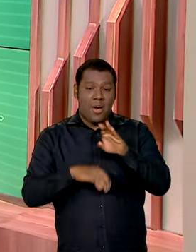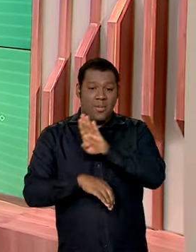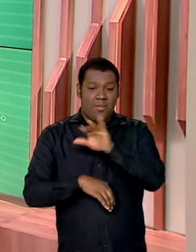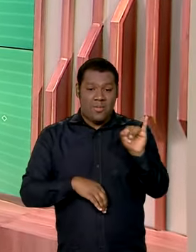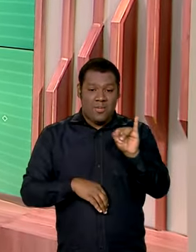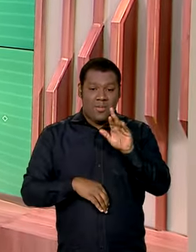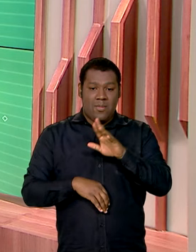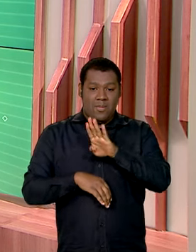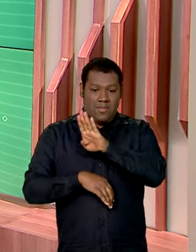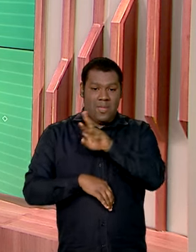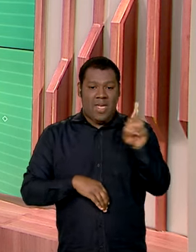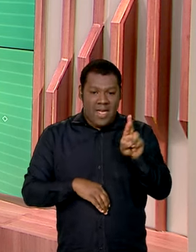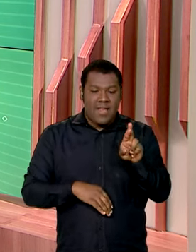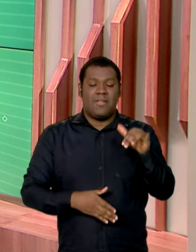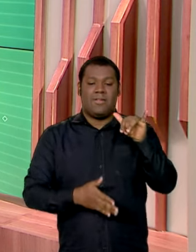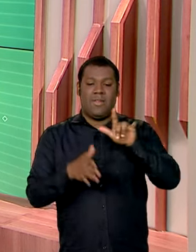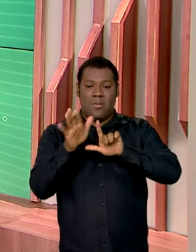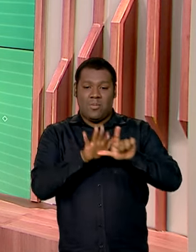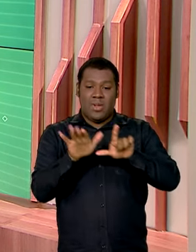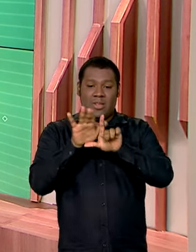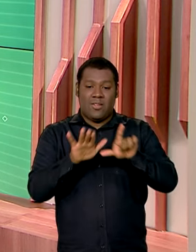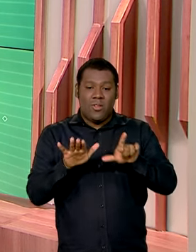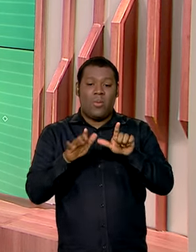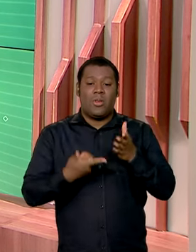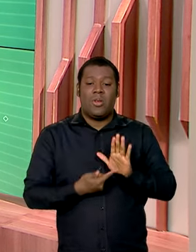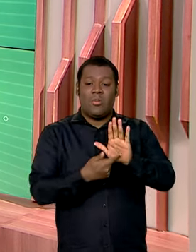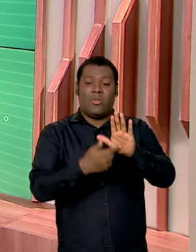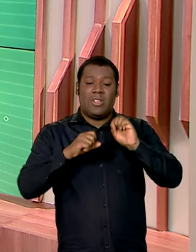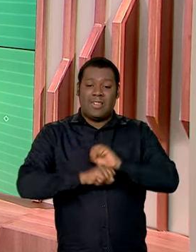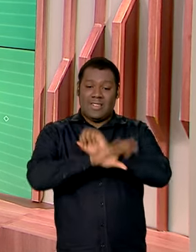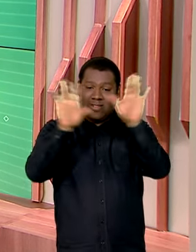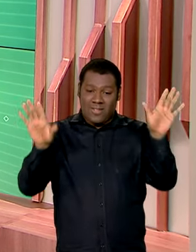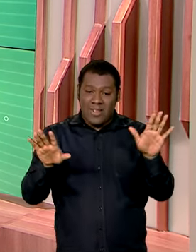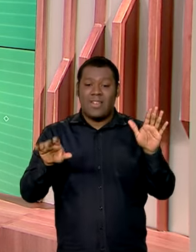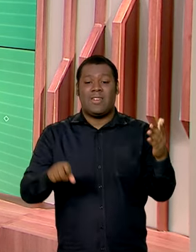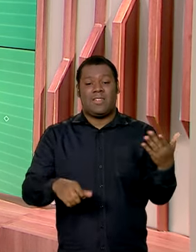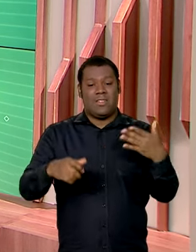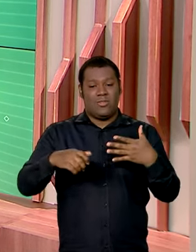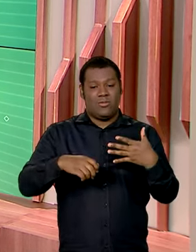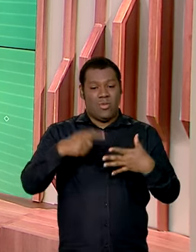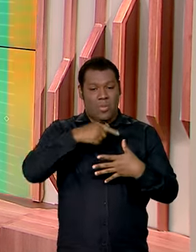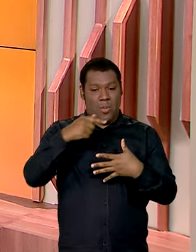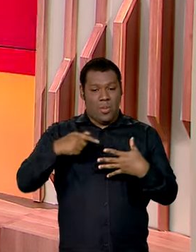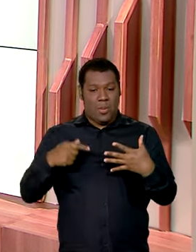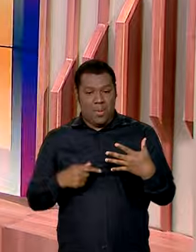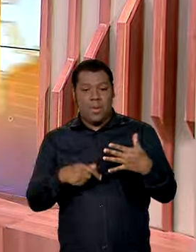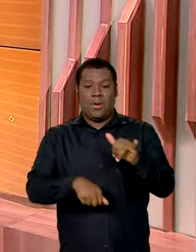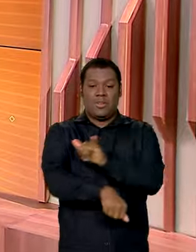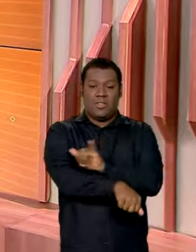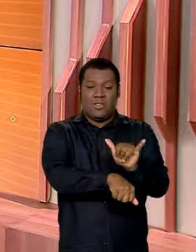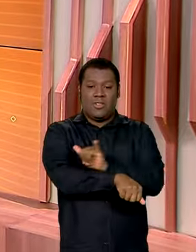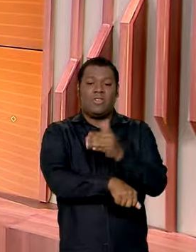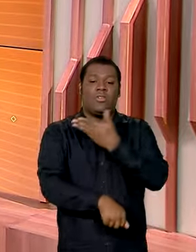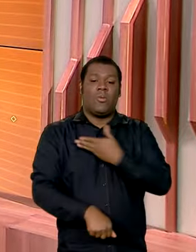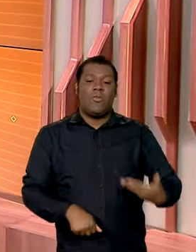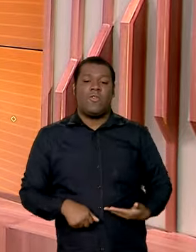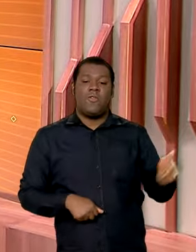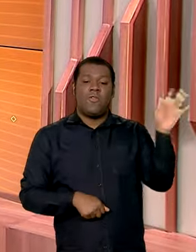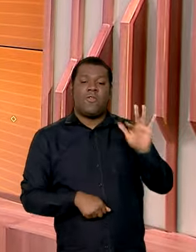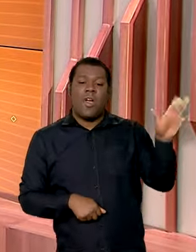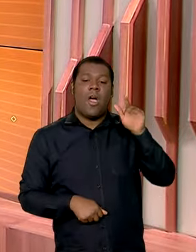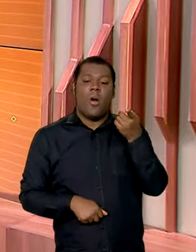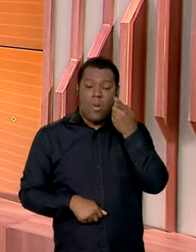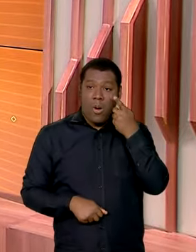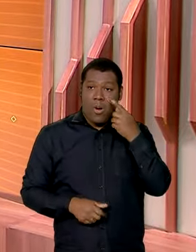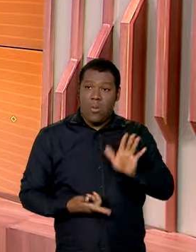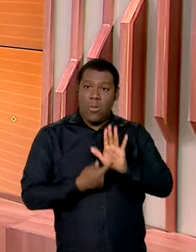online que apresenta aí com transparência as entregas do governo federal. Vamos ver aqui algumas dessas ações. O que a gente